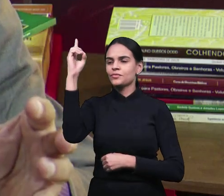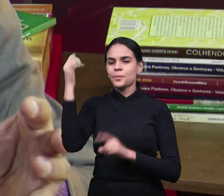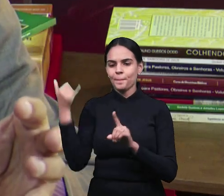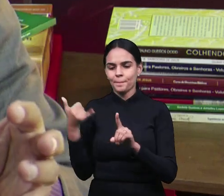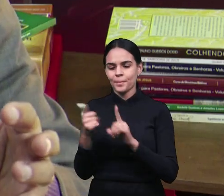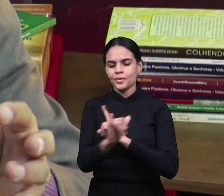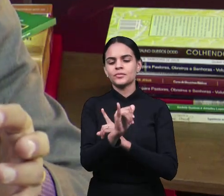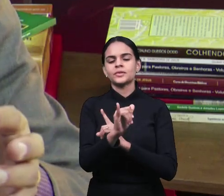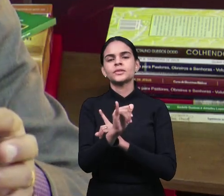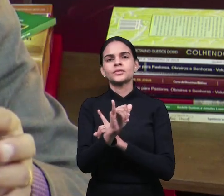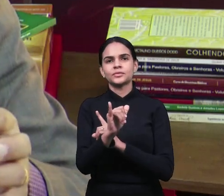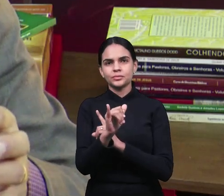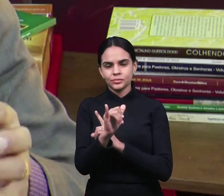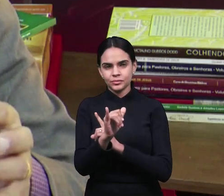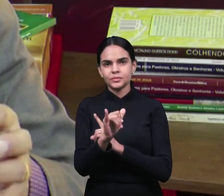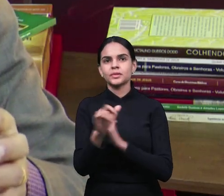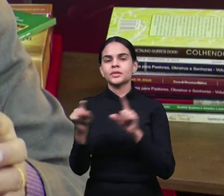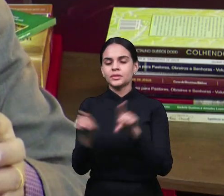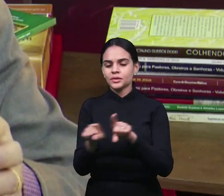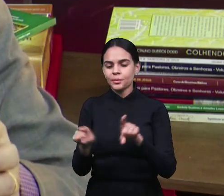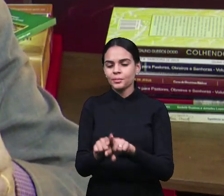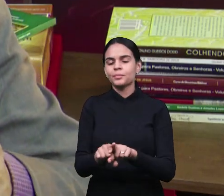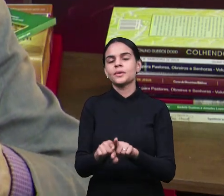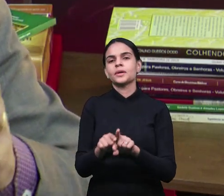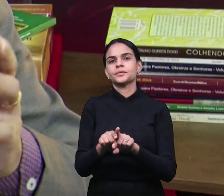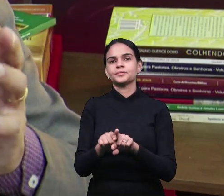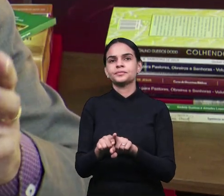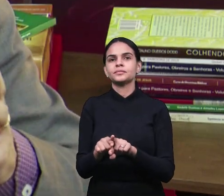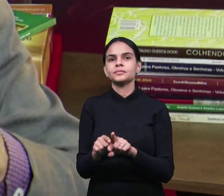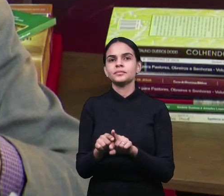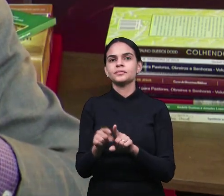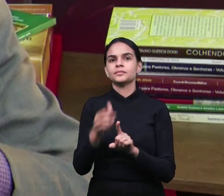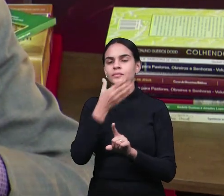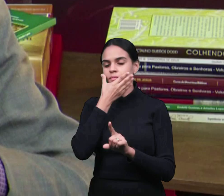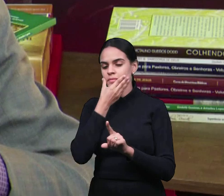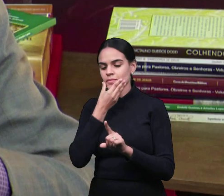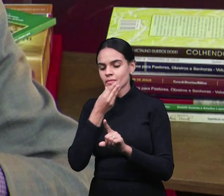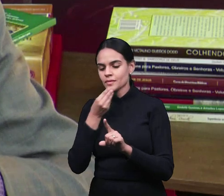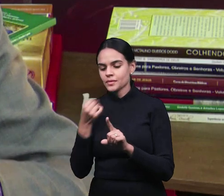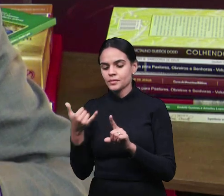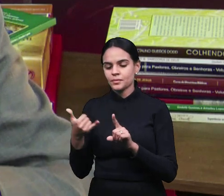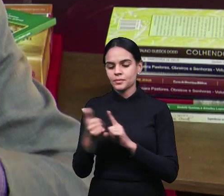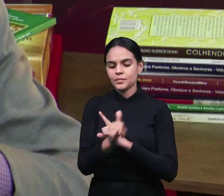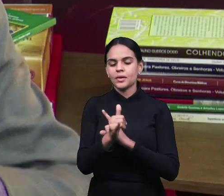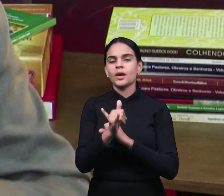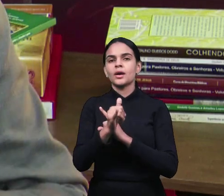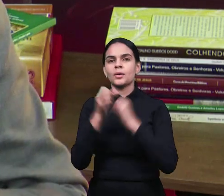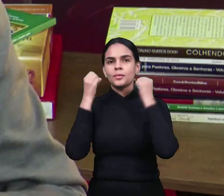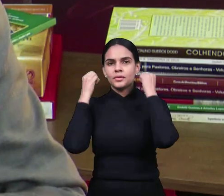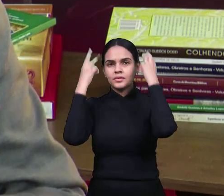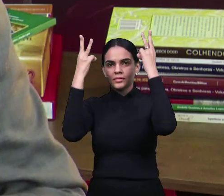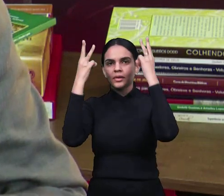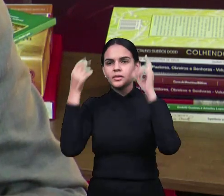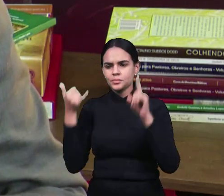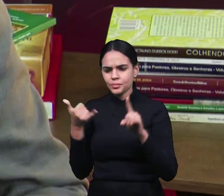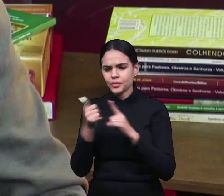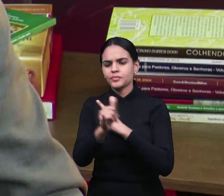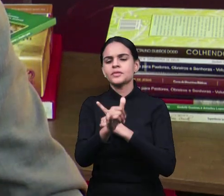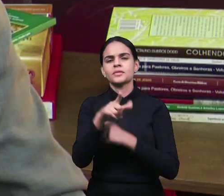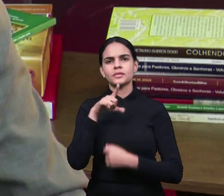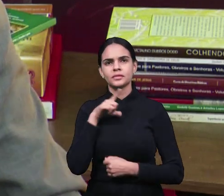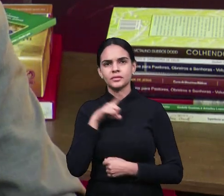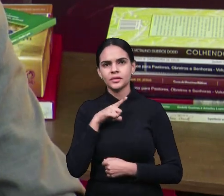Moisés profetizou, Débora profetizou. Então o Senhor vai levantando homens e mulheres, né, servos de Deus,